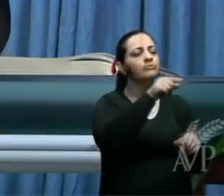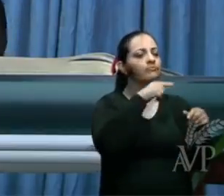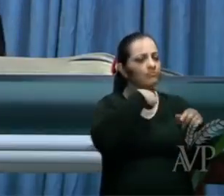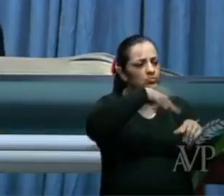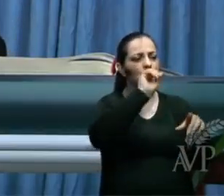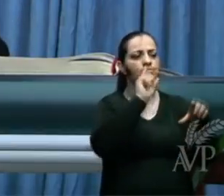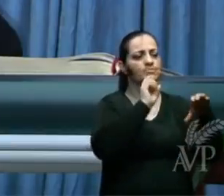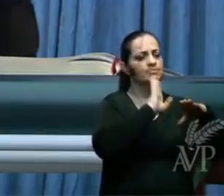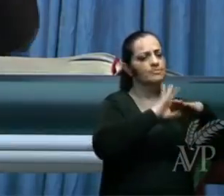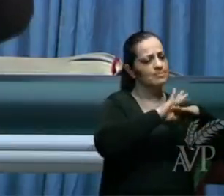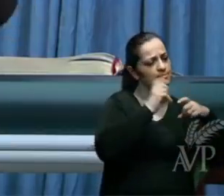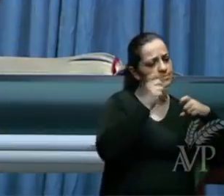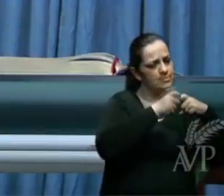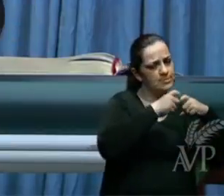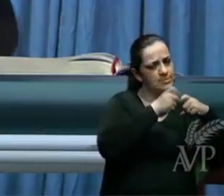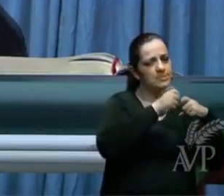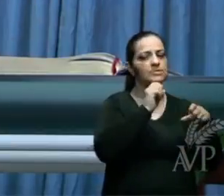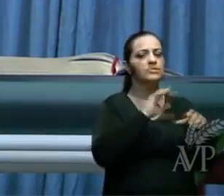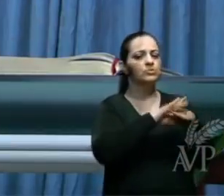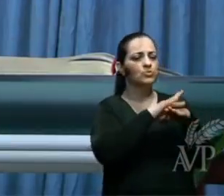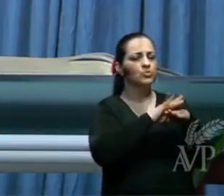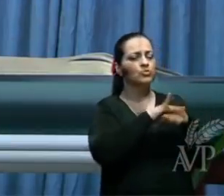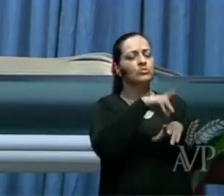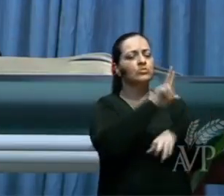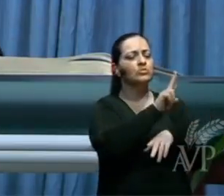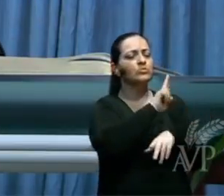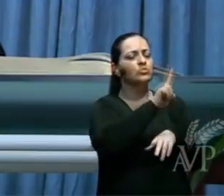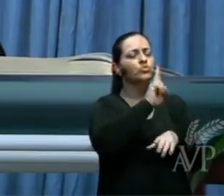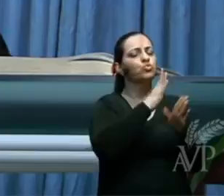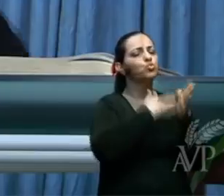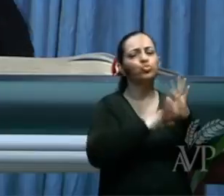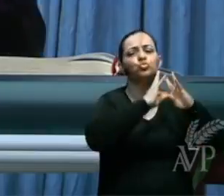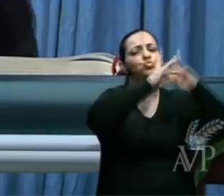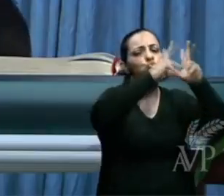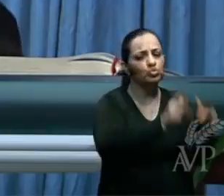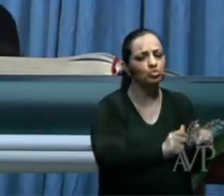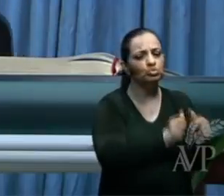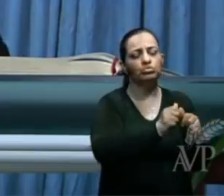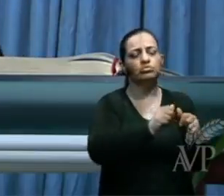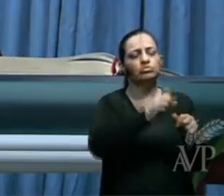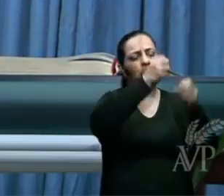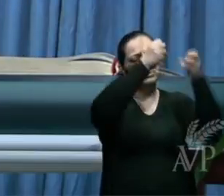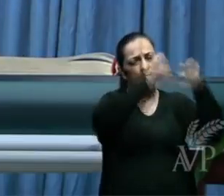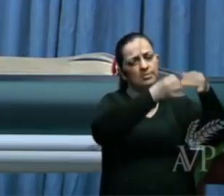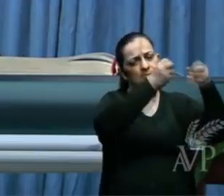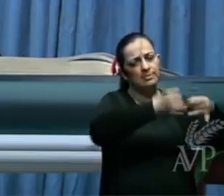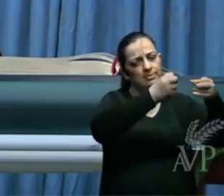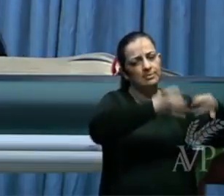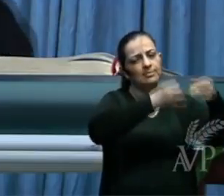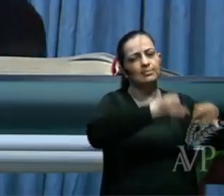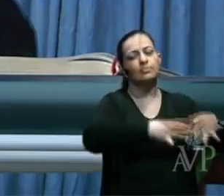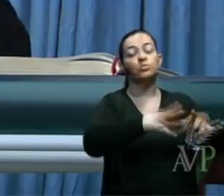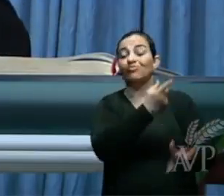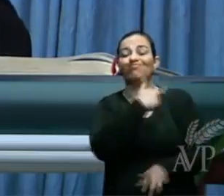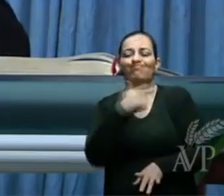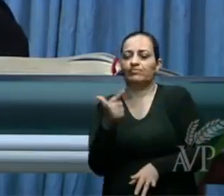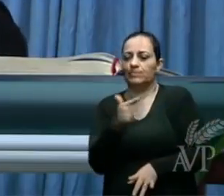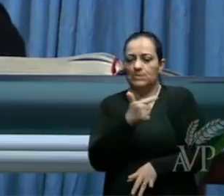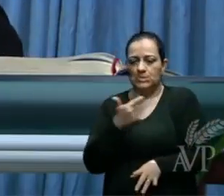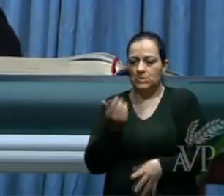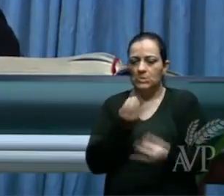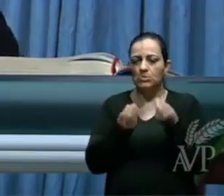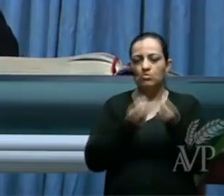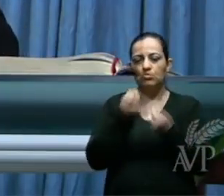médico médico te disse isso você está com tal doença e isso sim é assim assim assim não tinha como